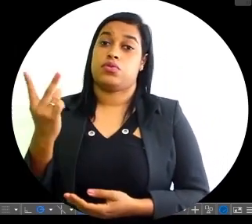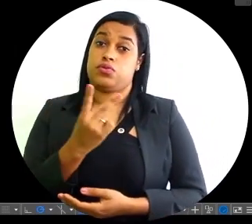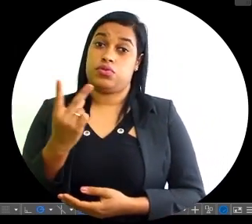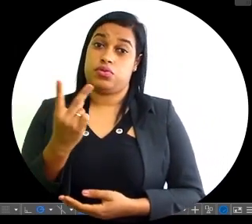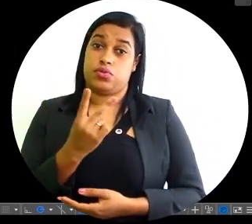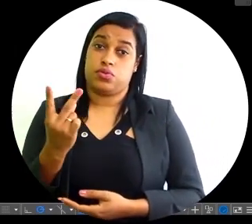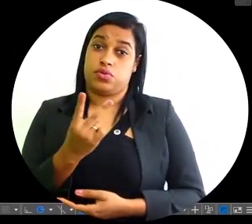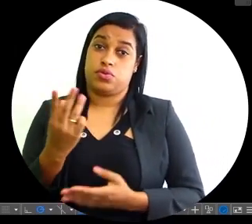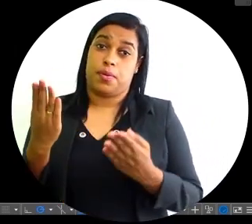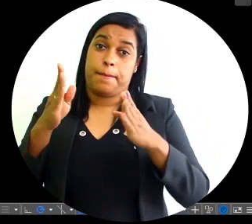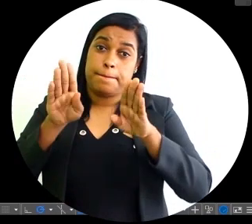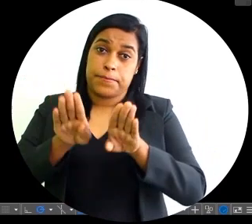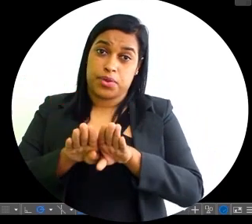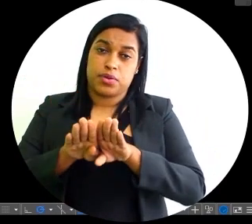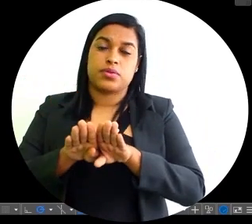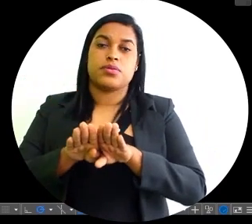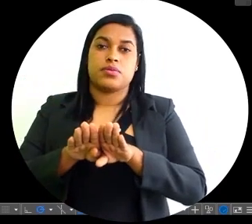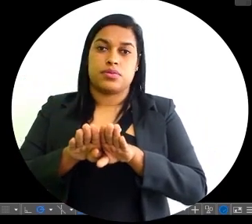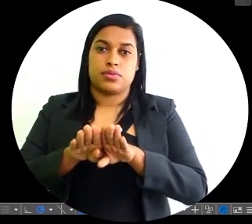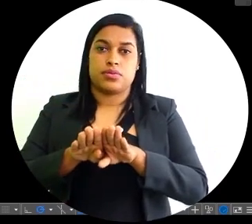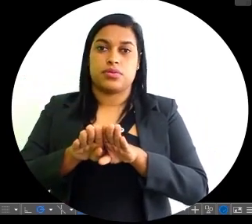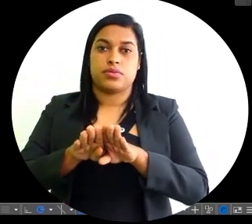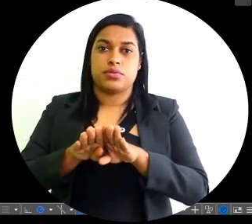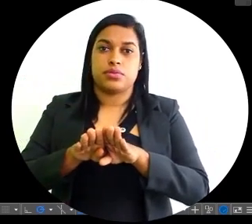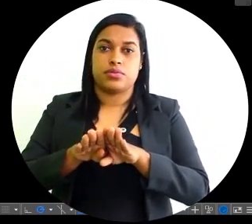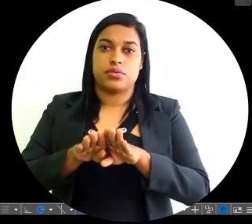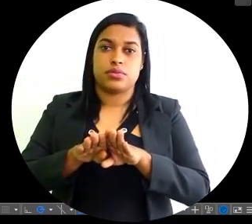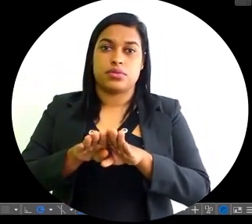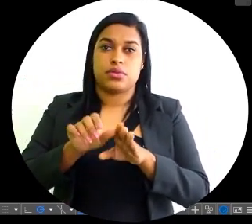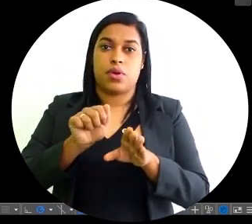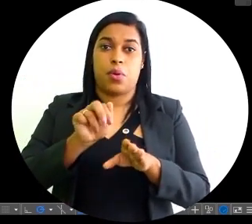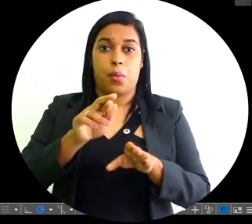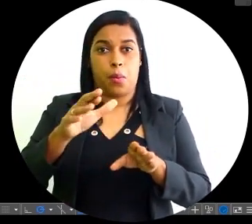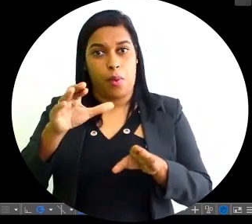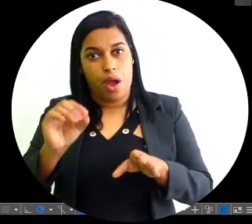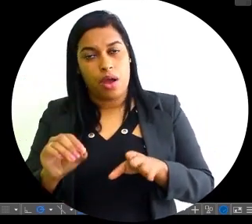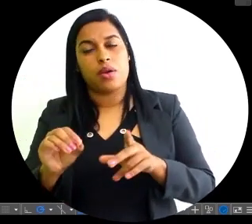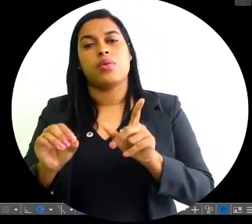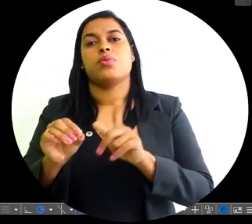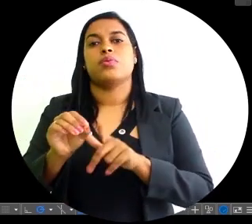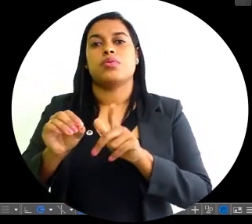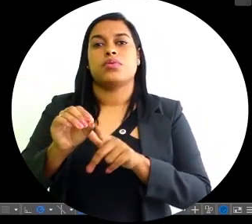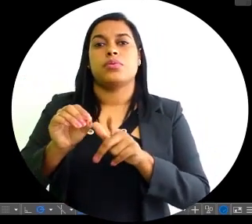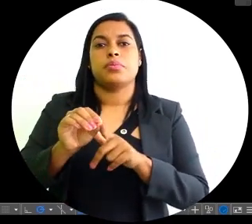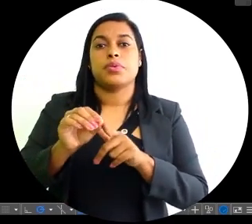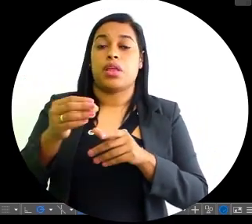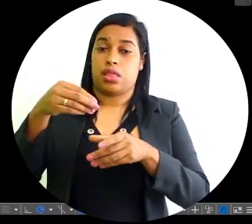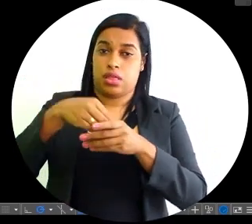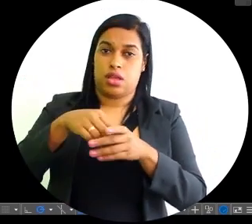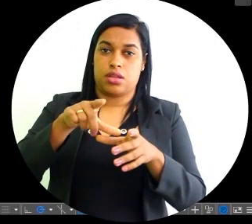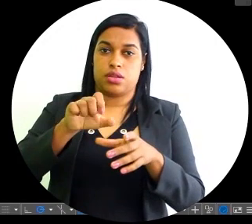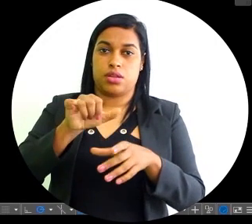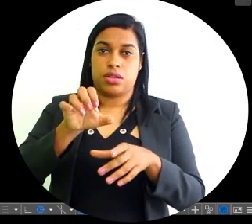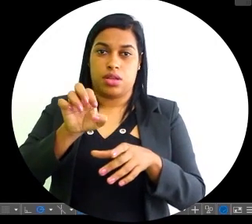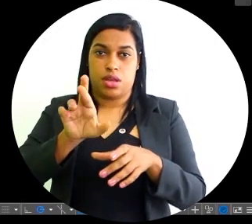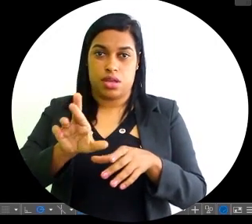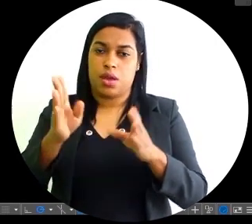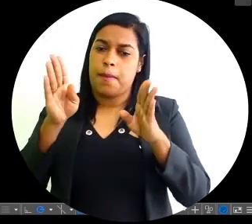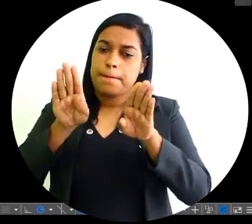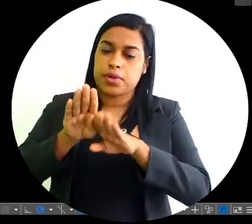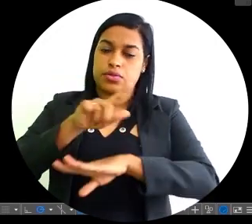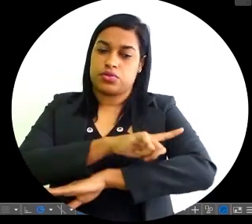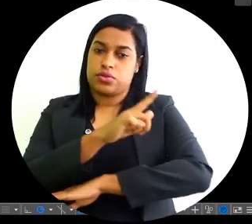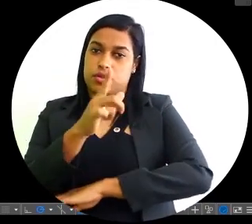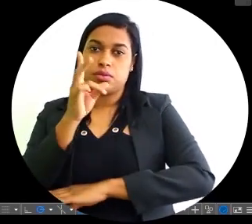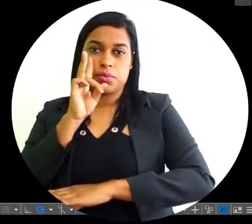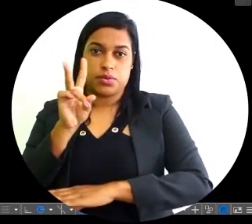compõem a porta, né, tanto a folha da porta quanto o arco, eles estão dentro do layer portas e janelas, como a gente pode reparar